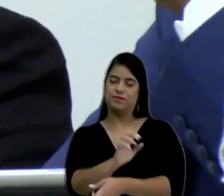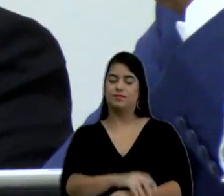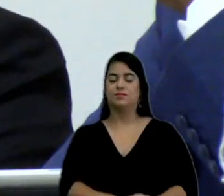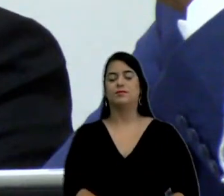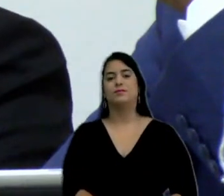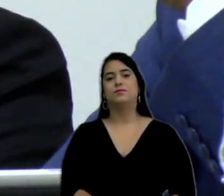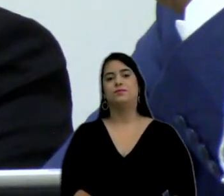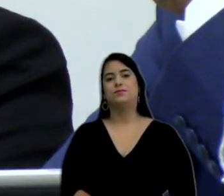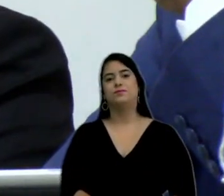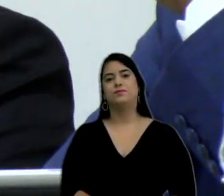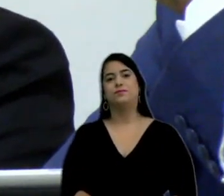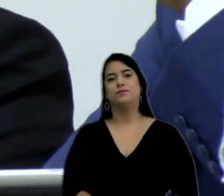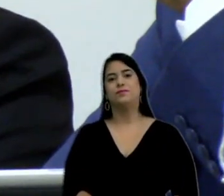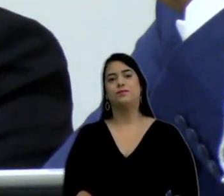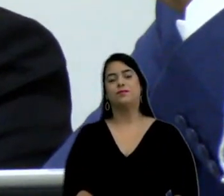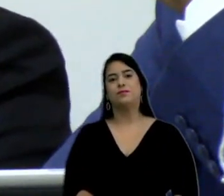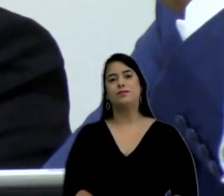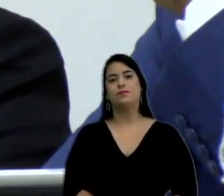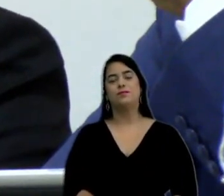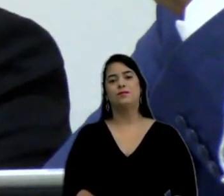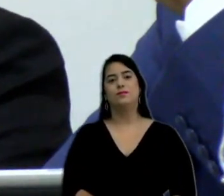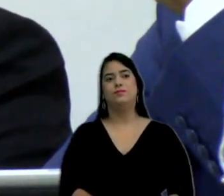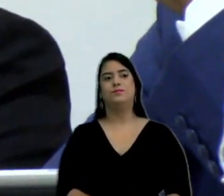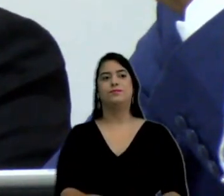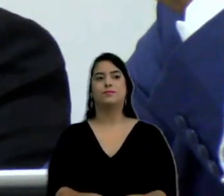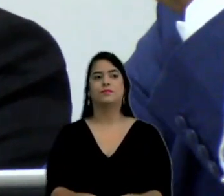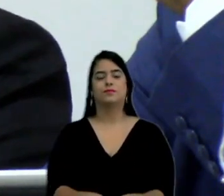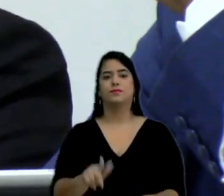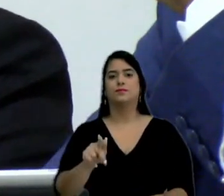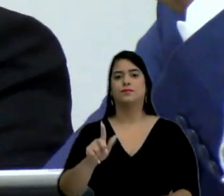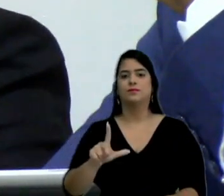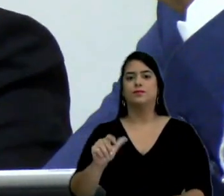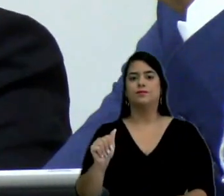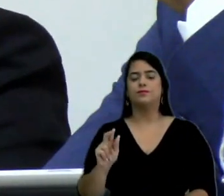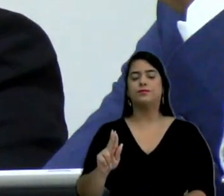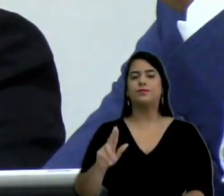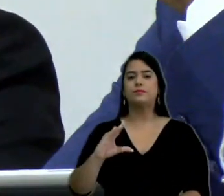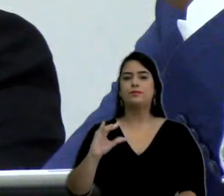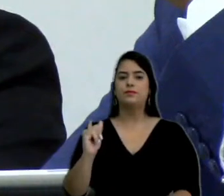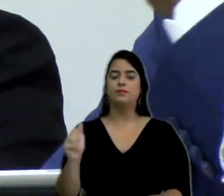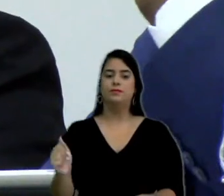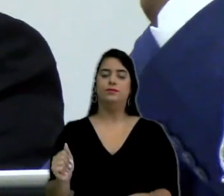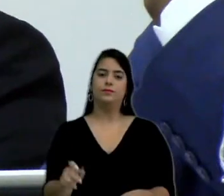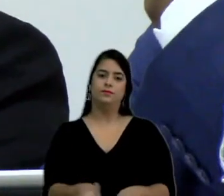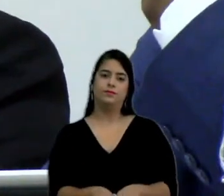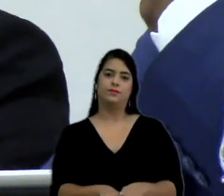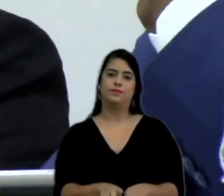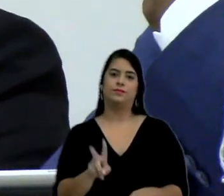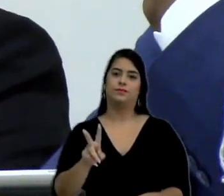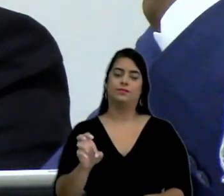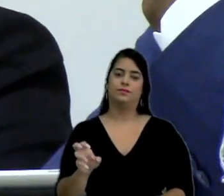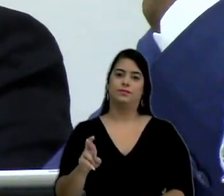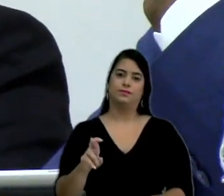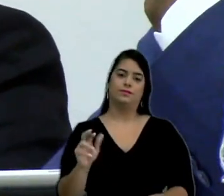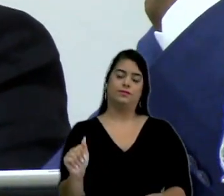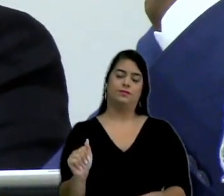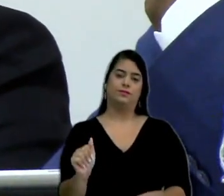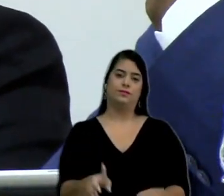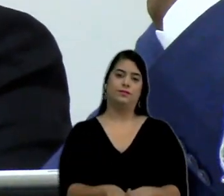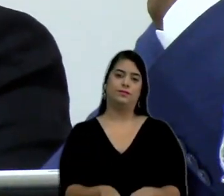Maciel Maria da una ainha aqui do lava jato a Vera Azevedo